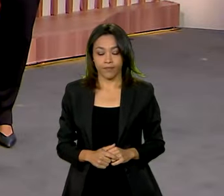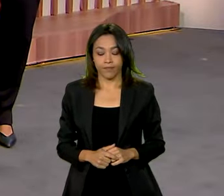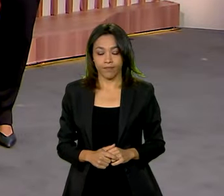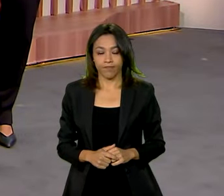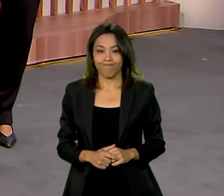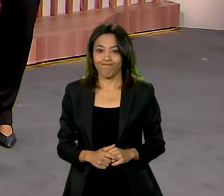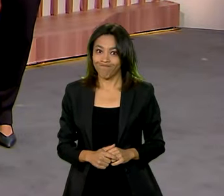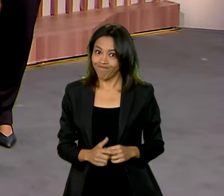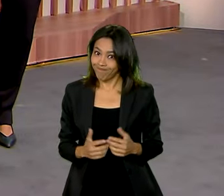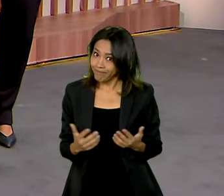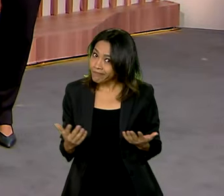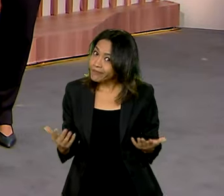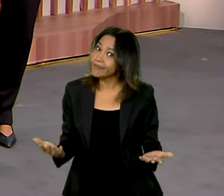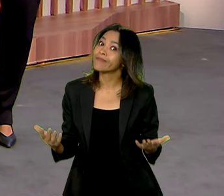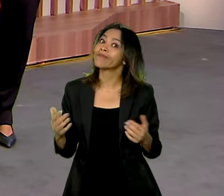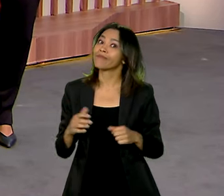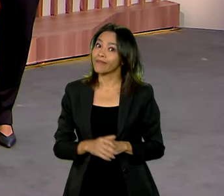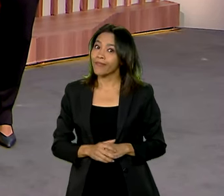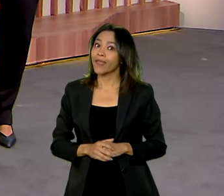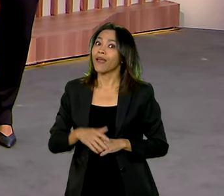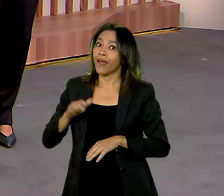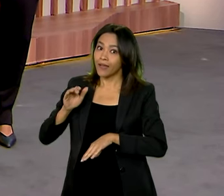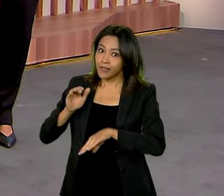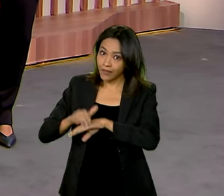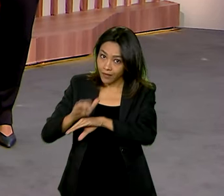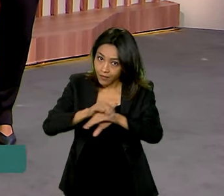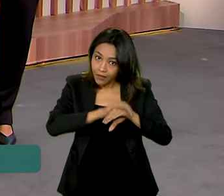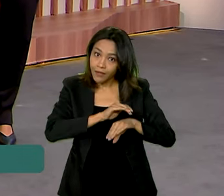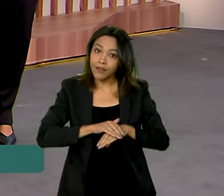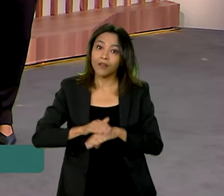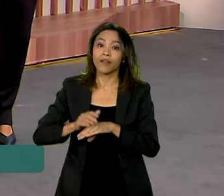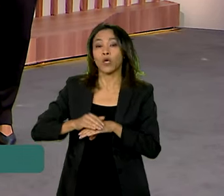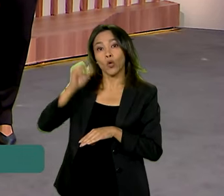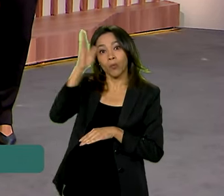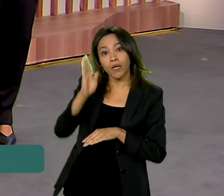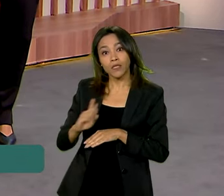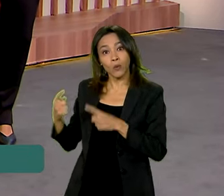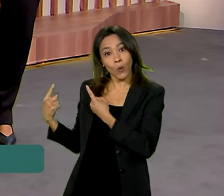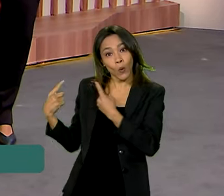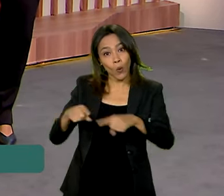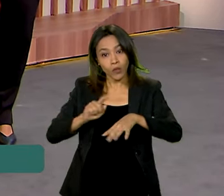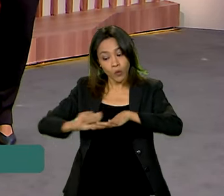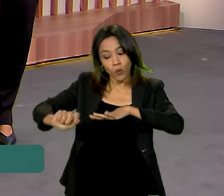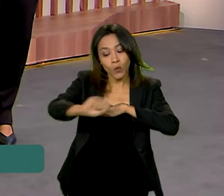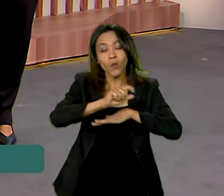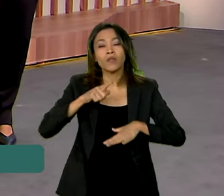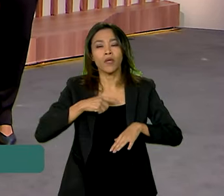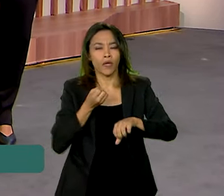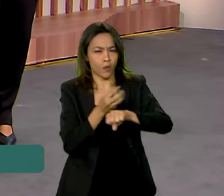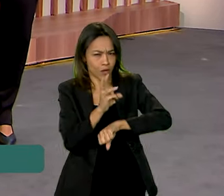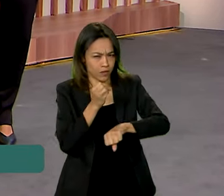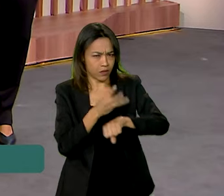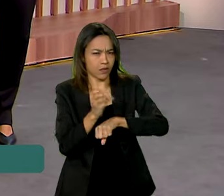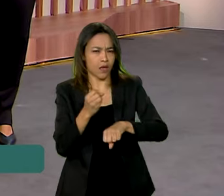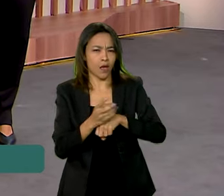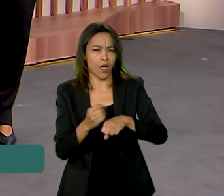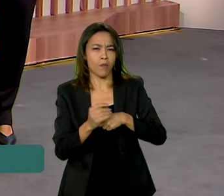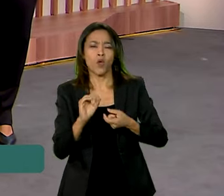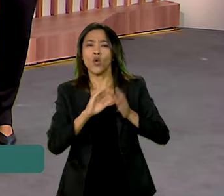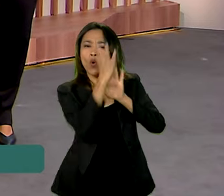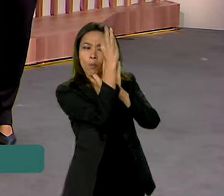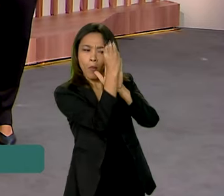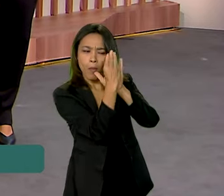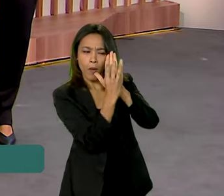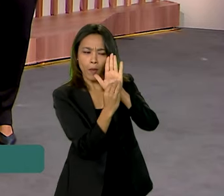E essa iniciativa Brasil contra Fake tem agora um canal de WhatsApp. Com isso, os conteúdos divulgados para combater